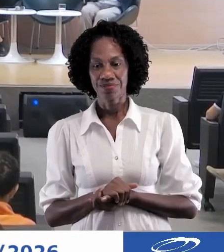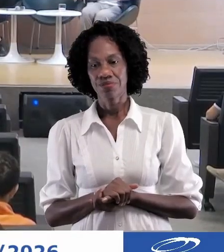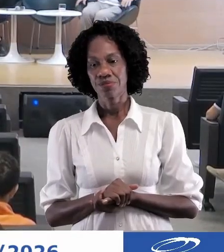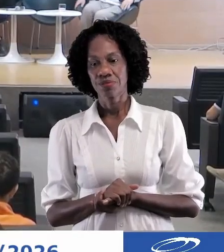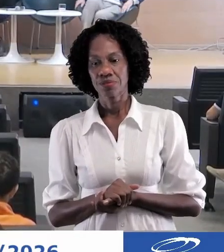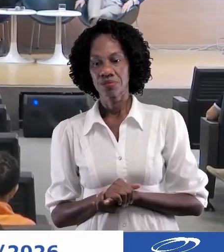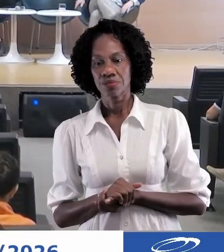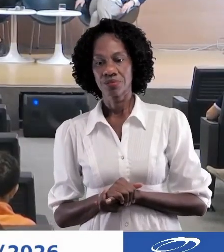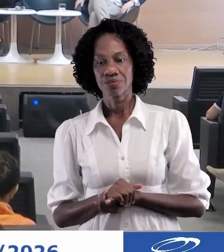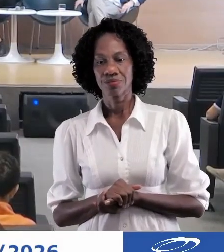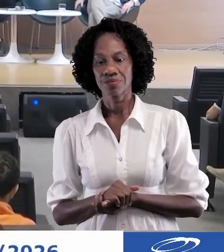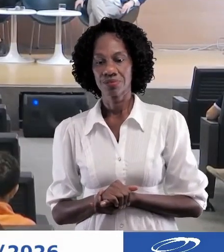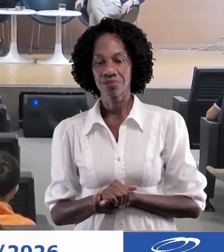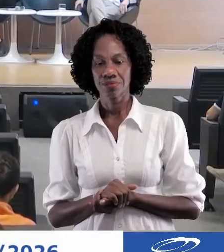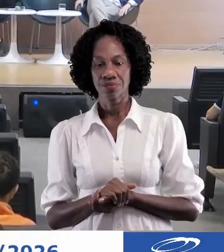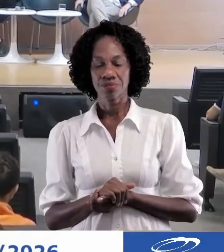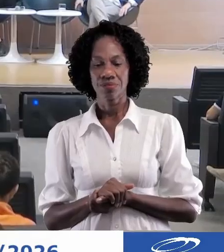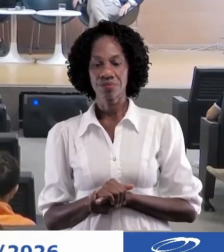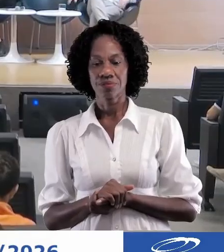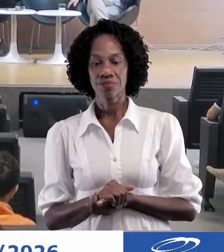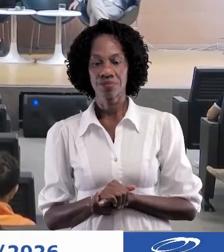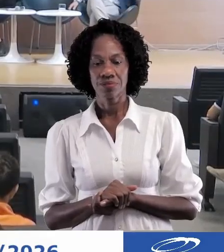class. It was wonderful.